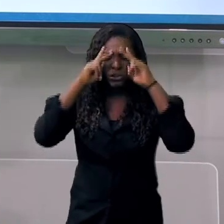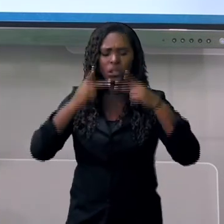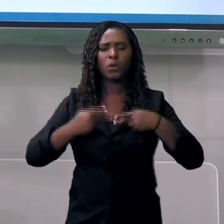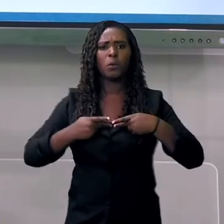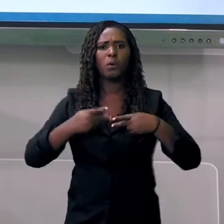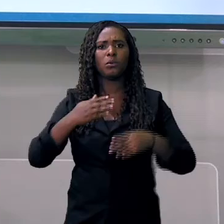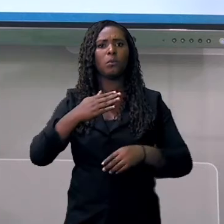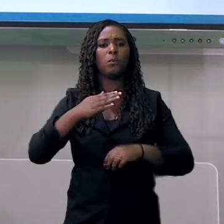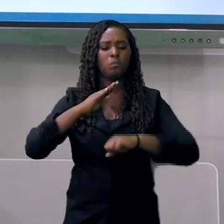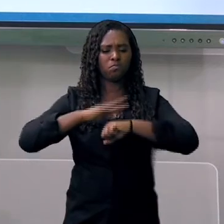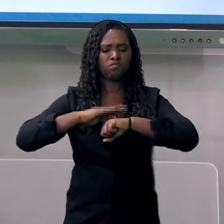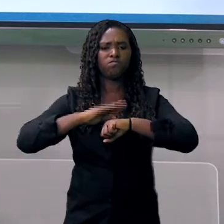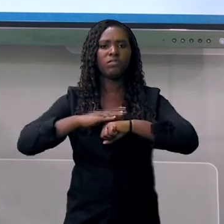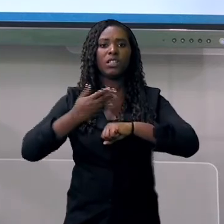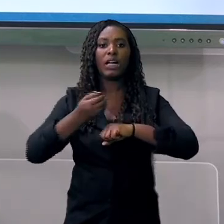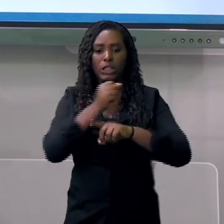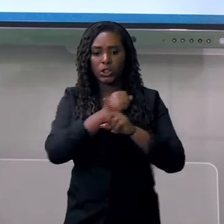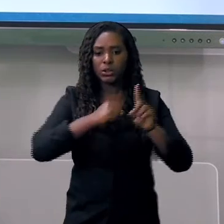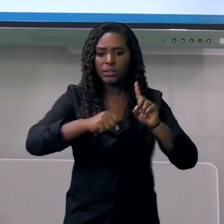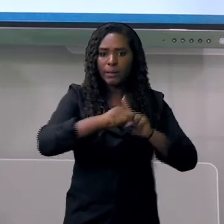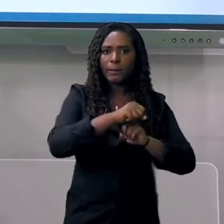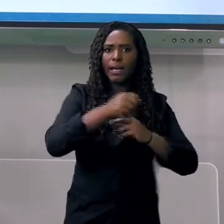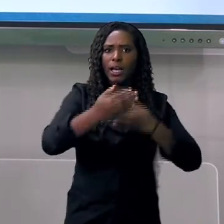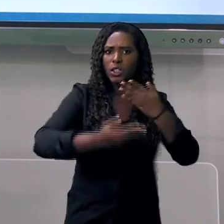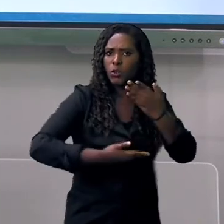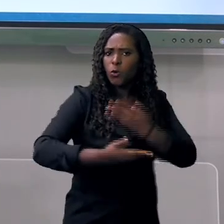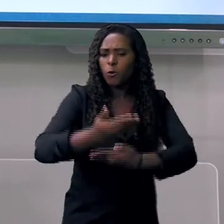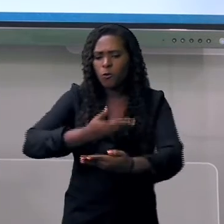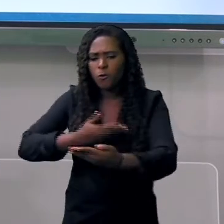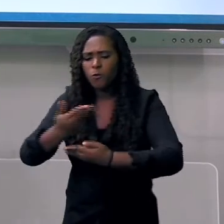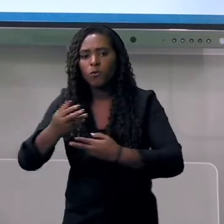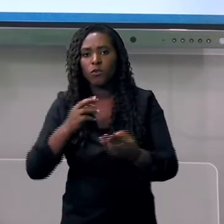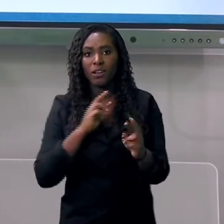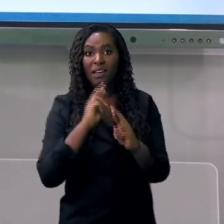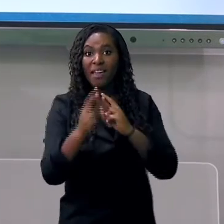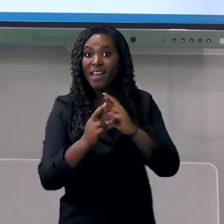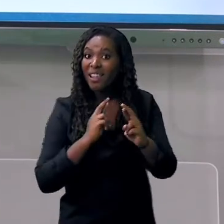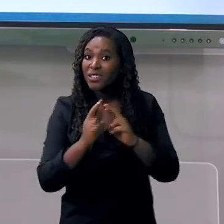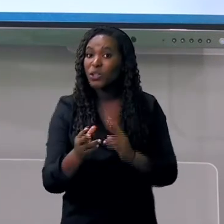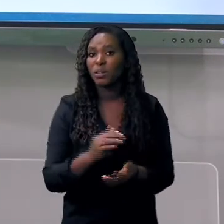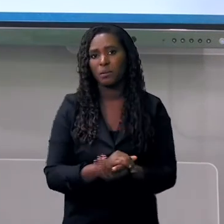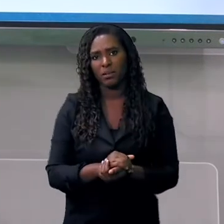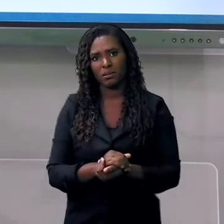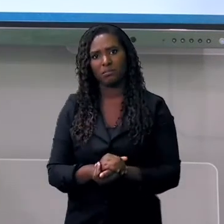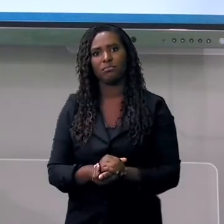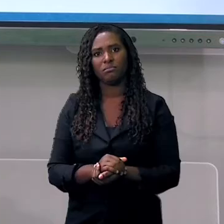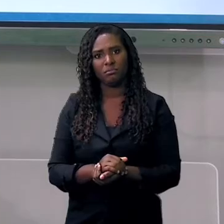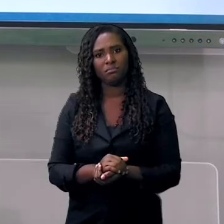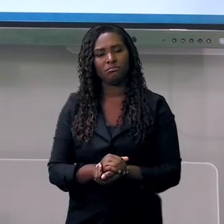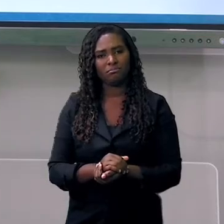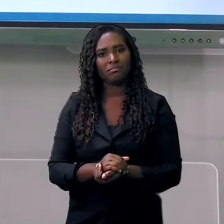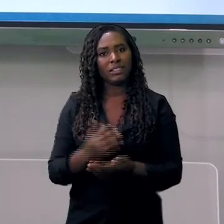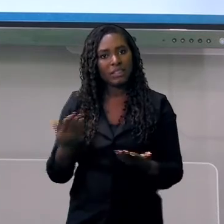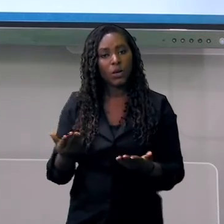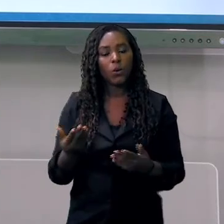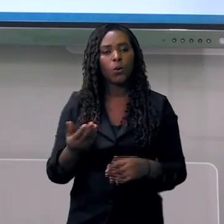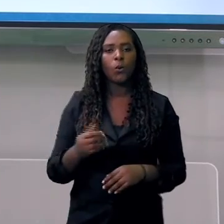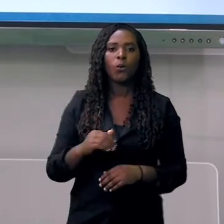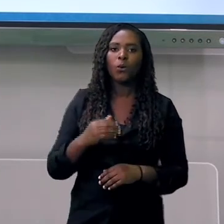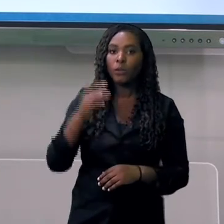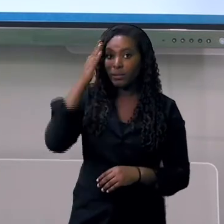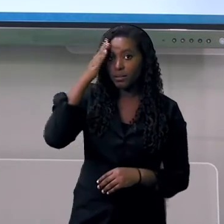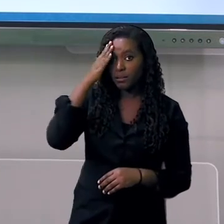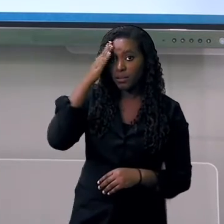para a criança, para o seu jeito de pensar, para a sua formação psíquica? E isso pode levar para a vida toda. Vamos ver